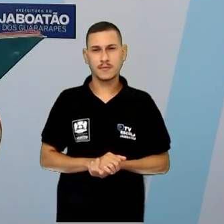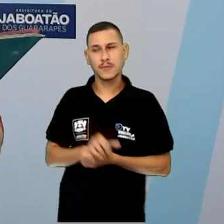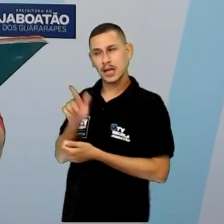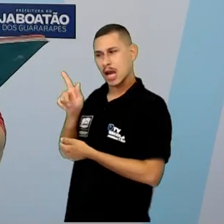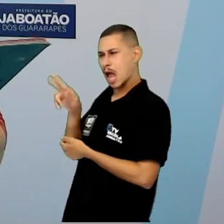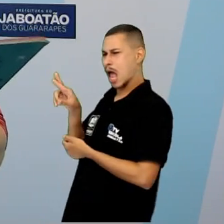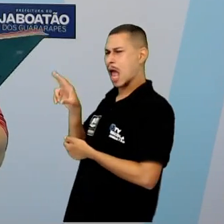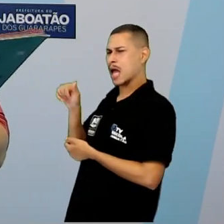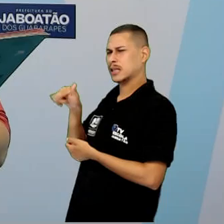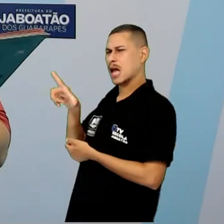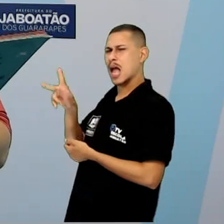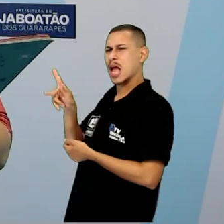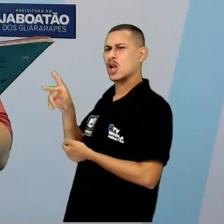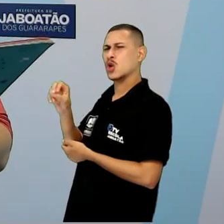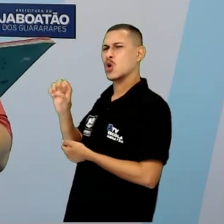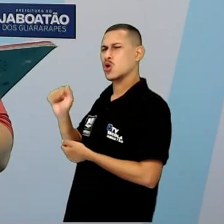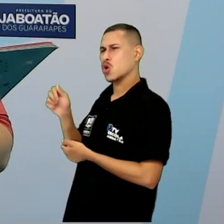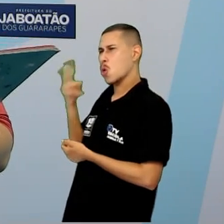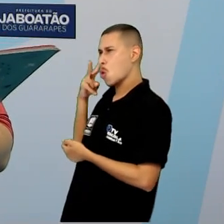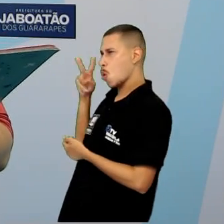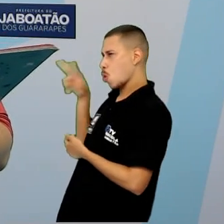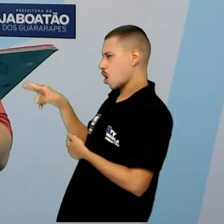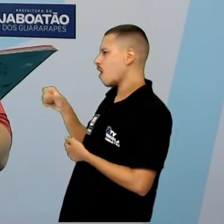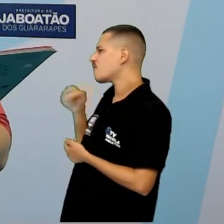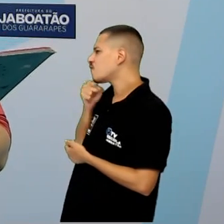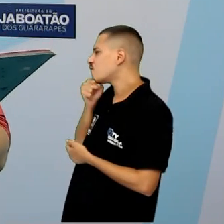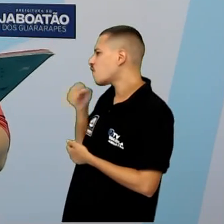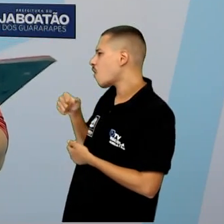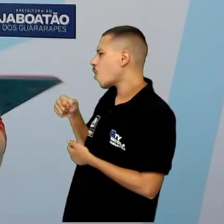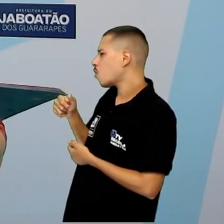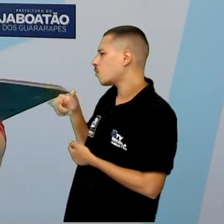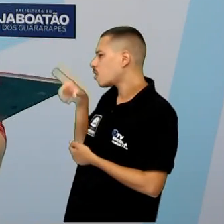Gralhosa olhou para a avó Gralha e Valente falou: